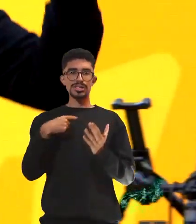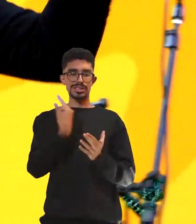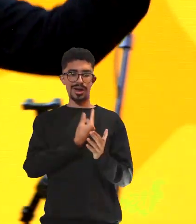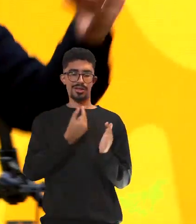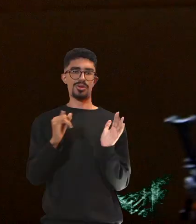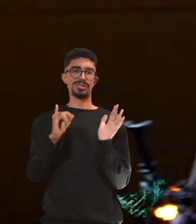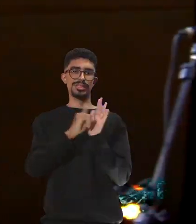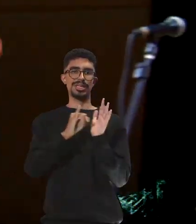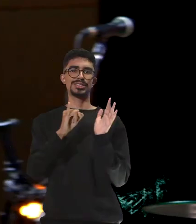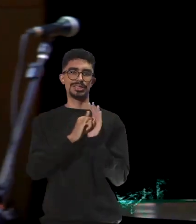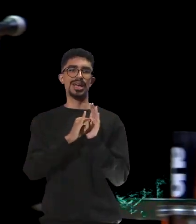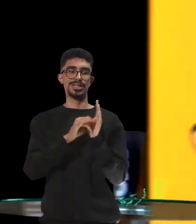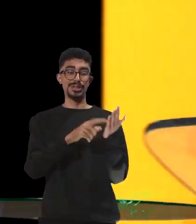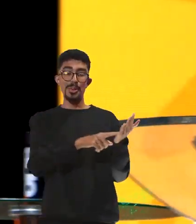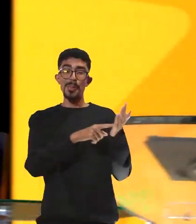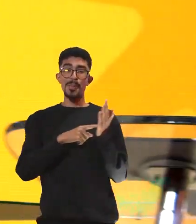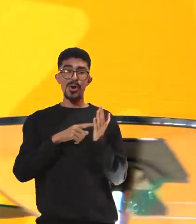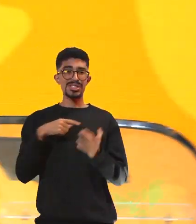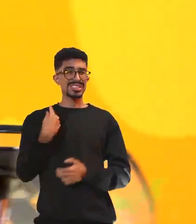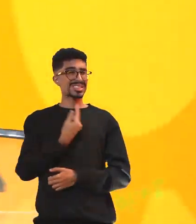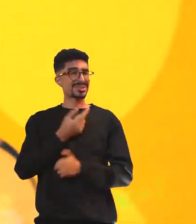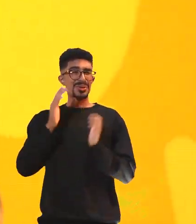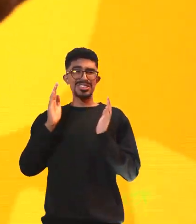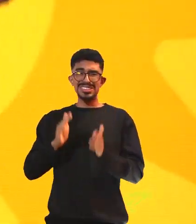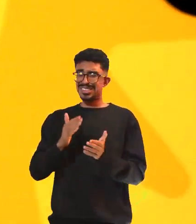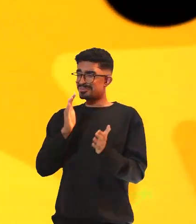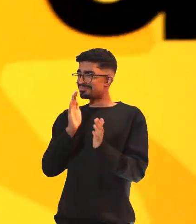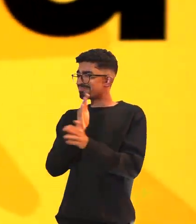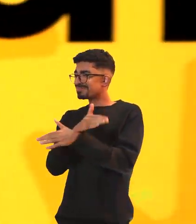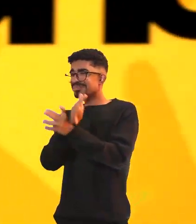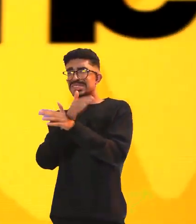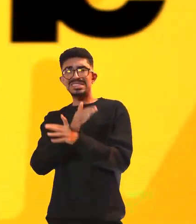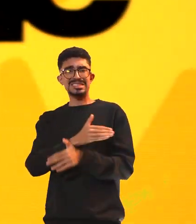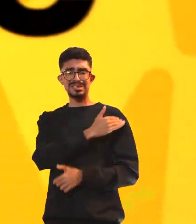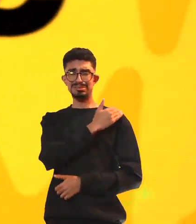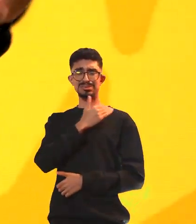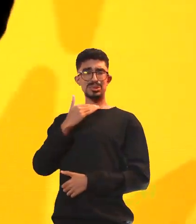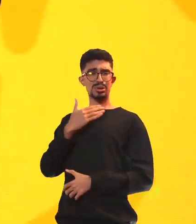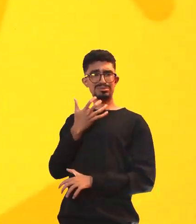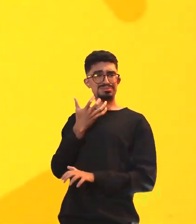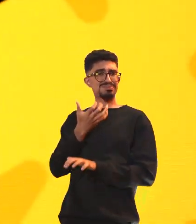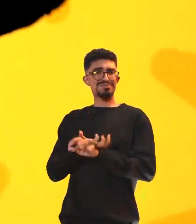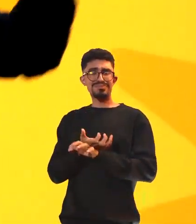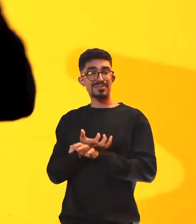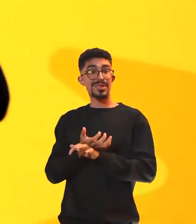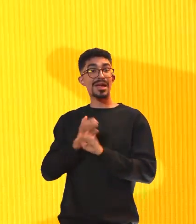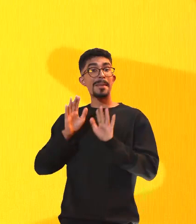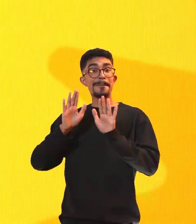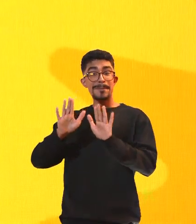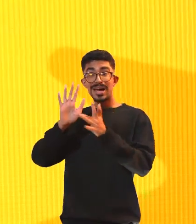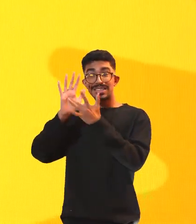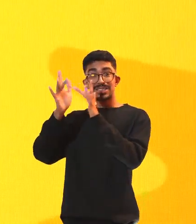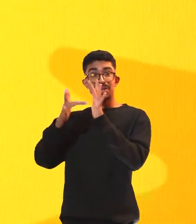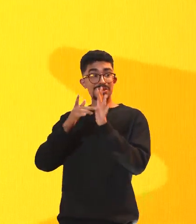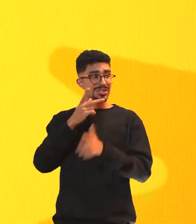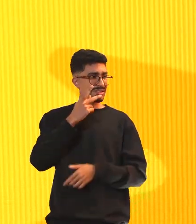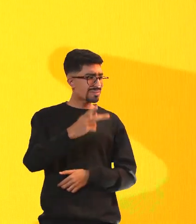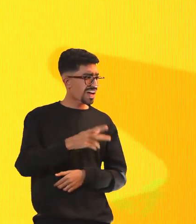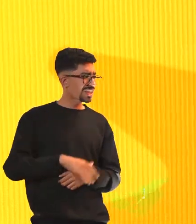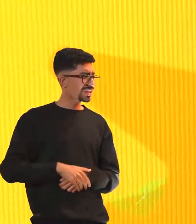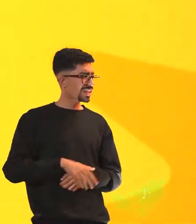apresenta que nós estamos perdidos, mortos em nossos pecados. Ela nos confronta naquilo que queremos fazer, mas Deus diz: não vá por